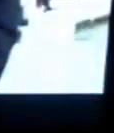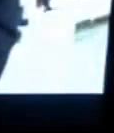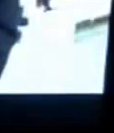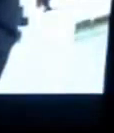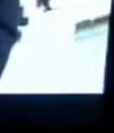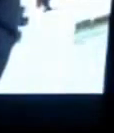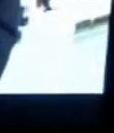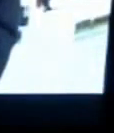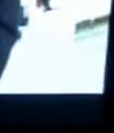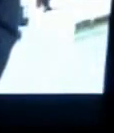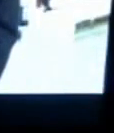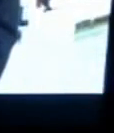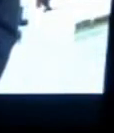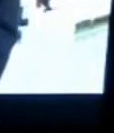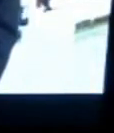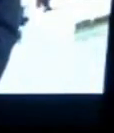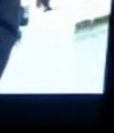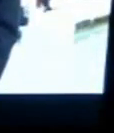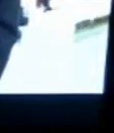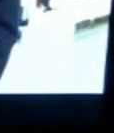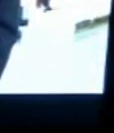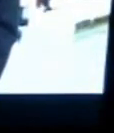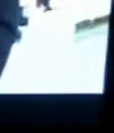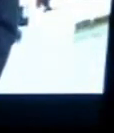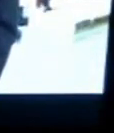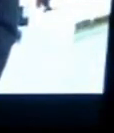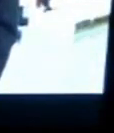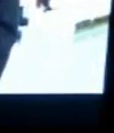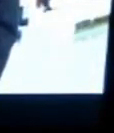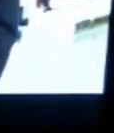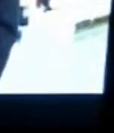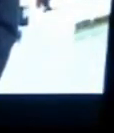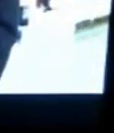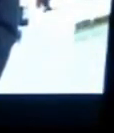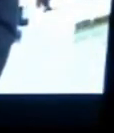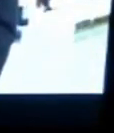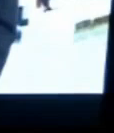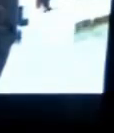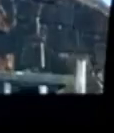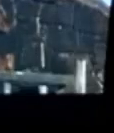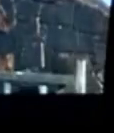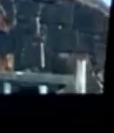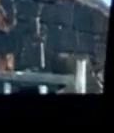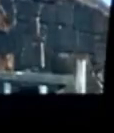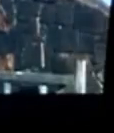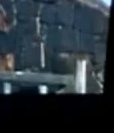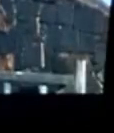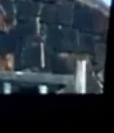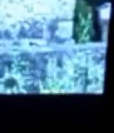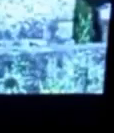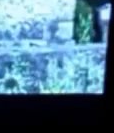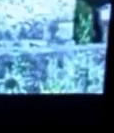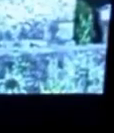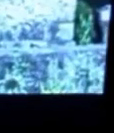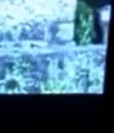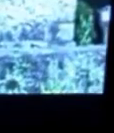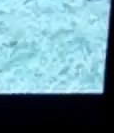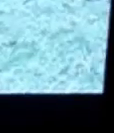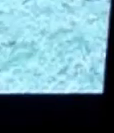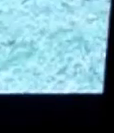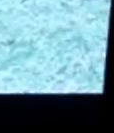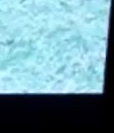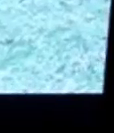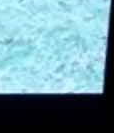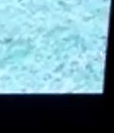Então a gente vê a cada dia que passa que Nova Veneza ela se tornou um ponto de parada que antigamente